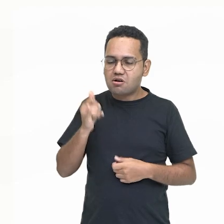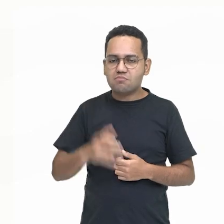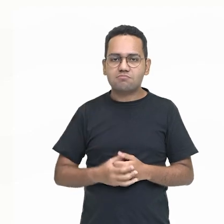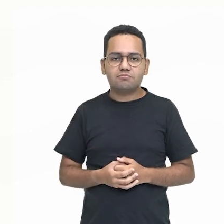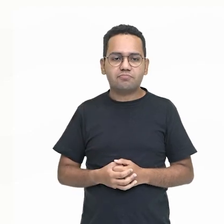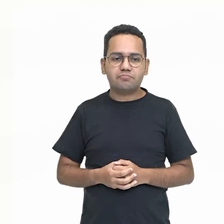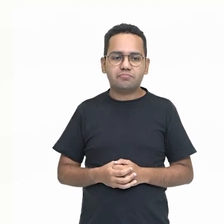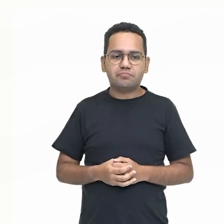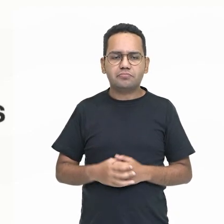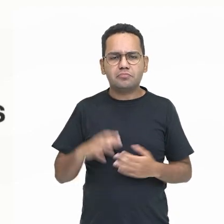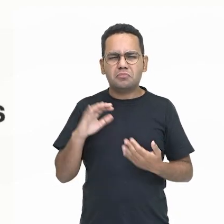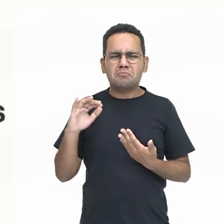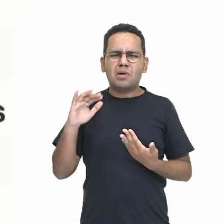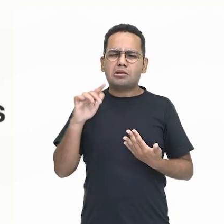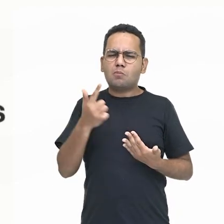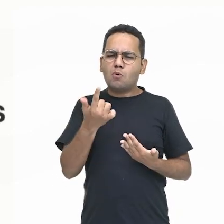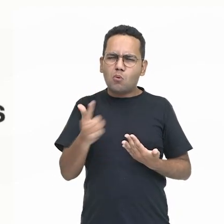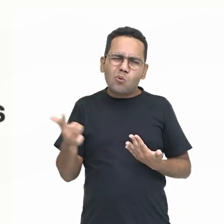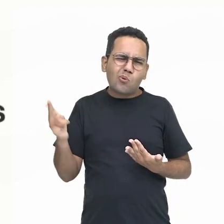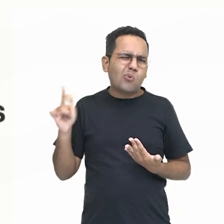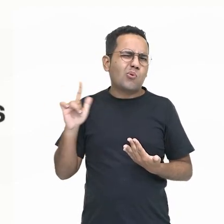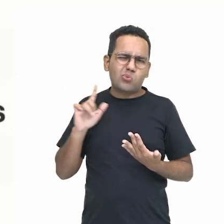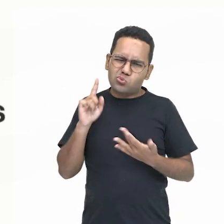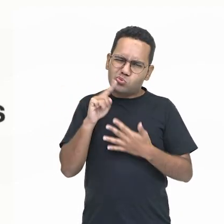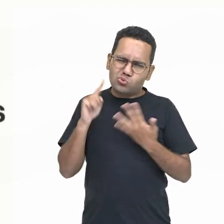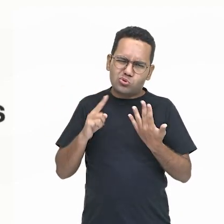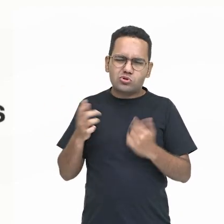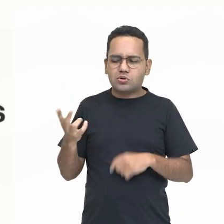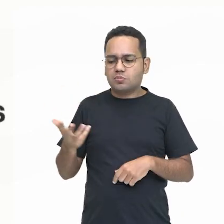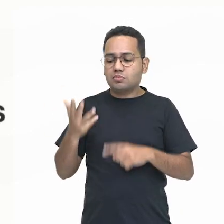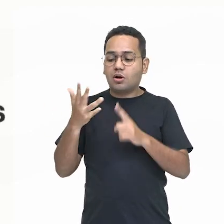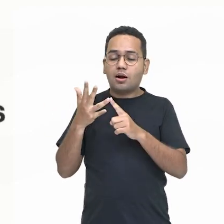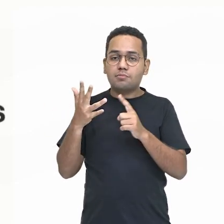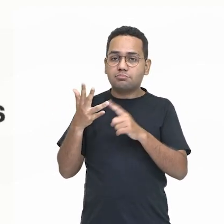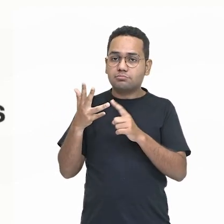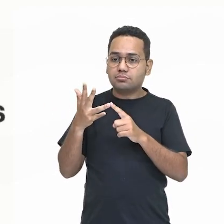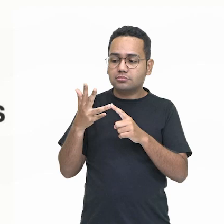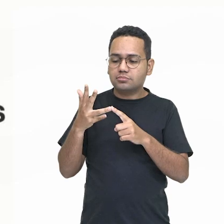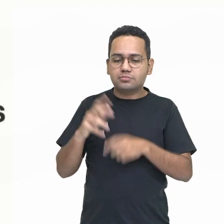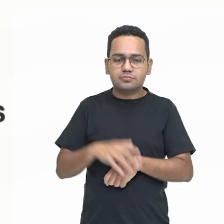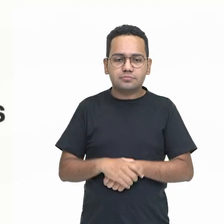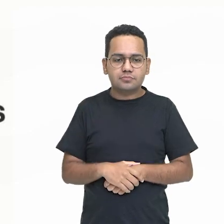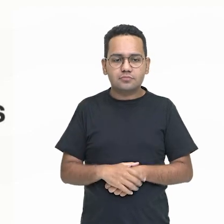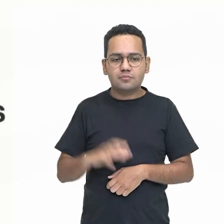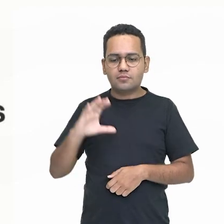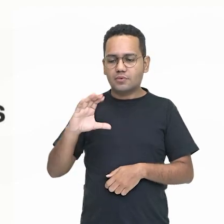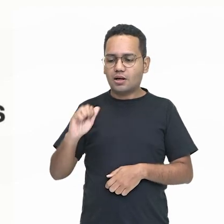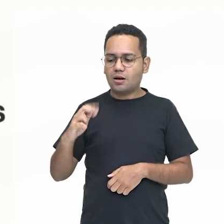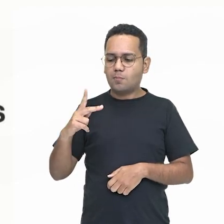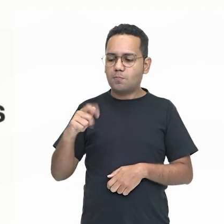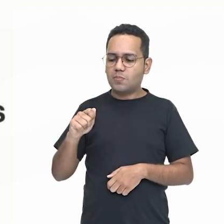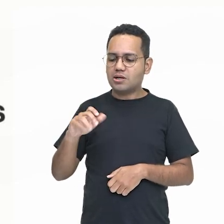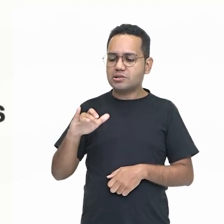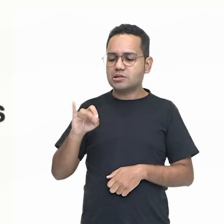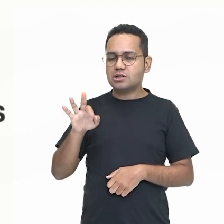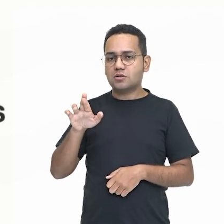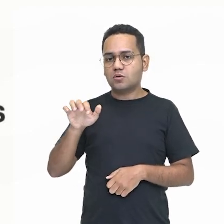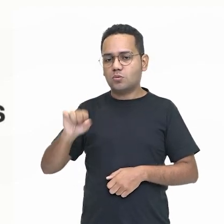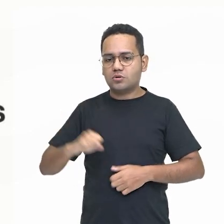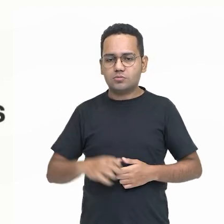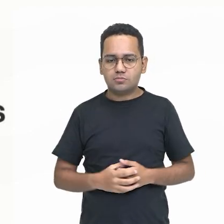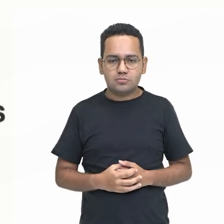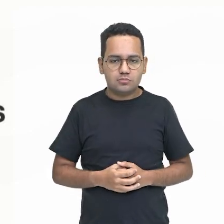também outros componentes circulares aí, os capacitores. Armazenam cargas